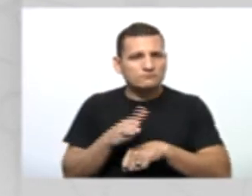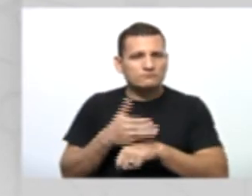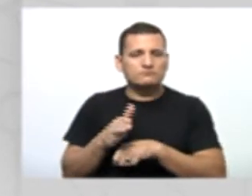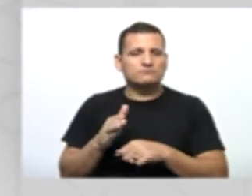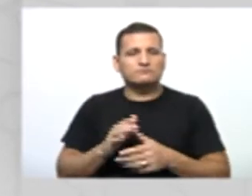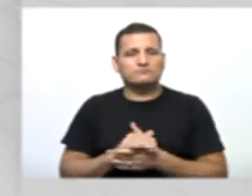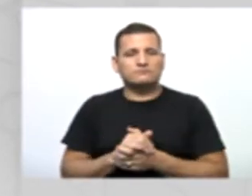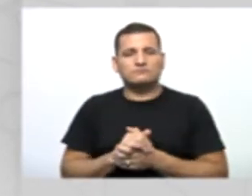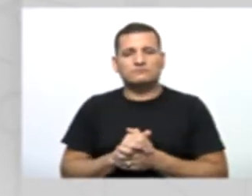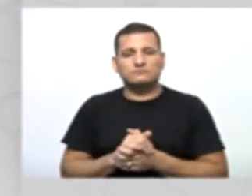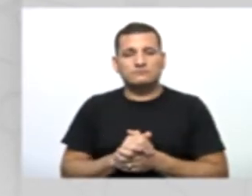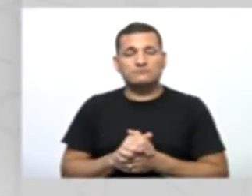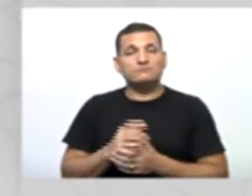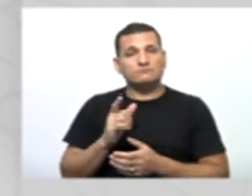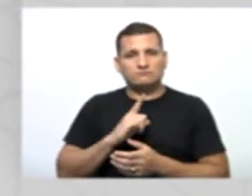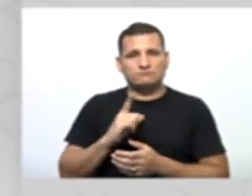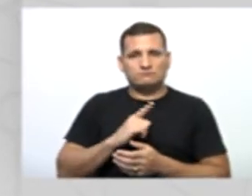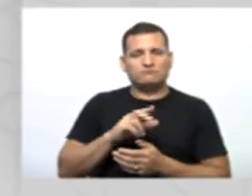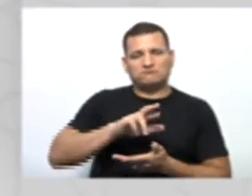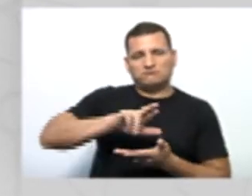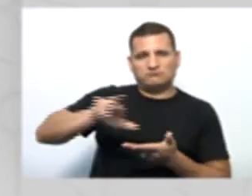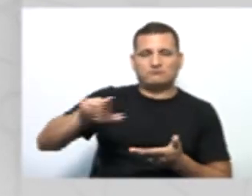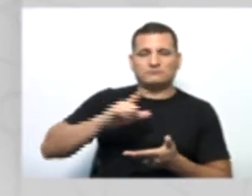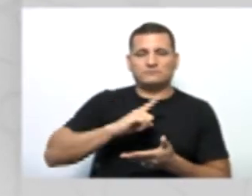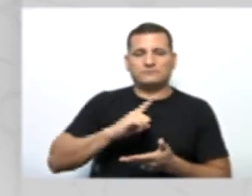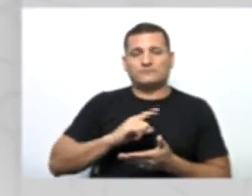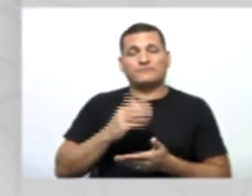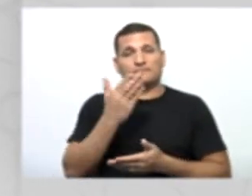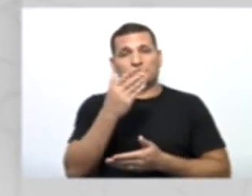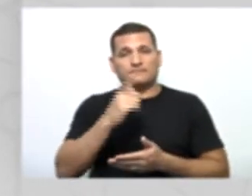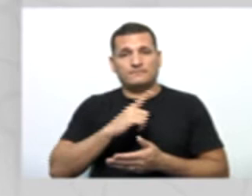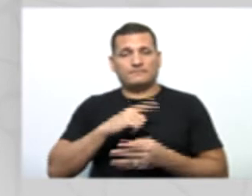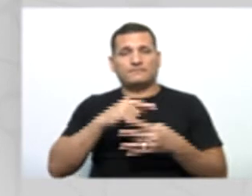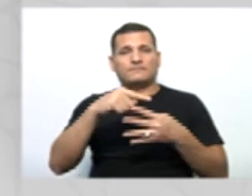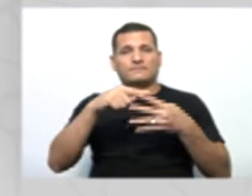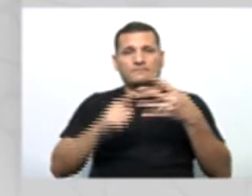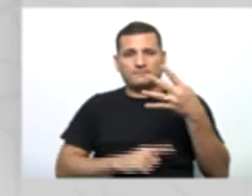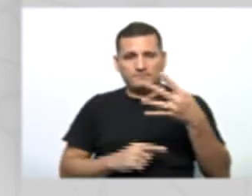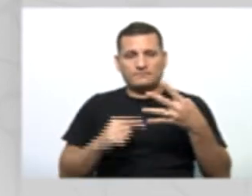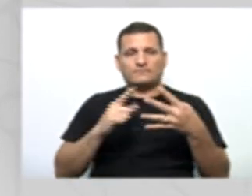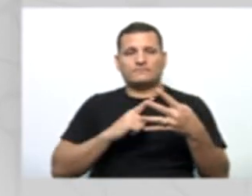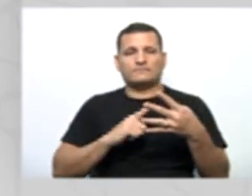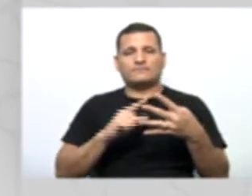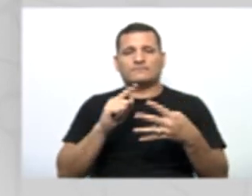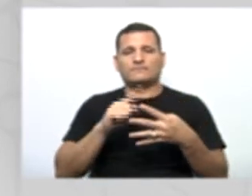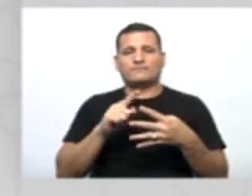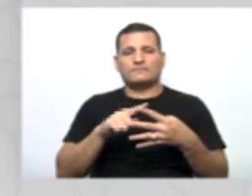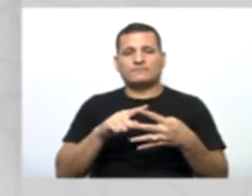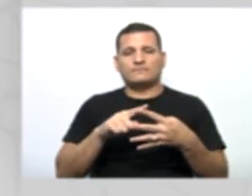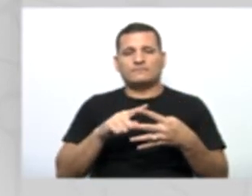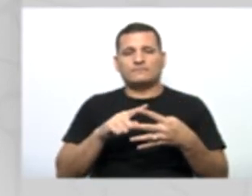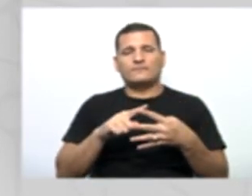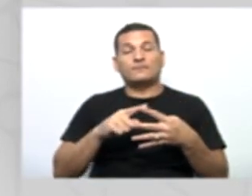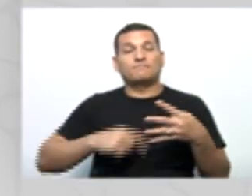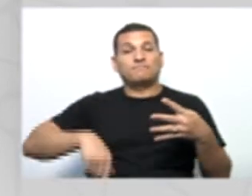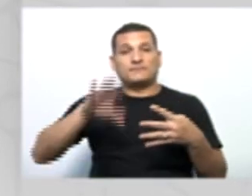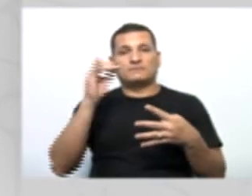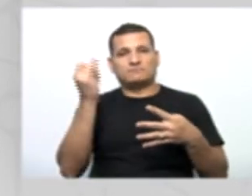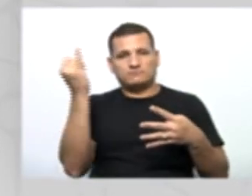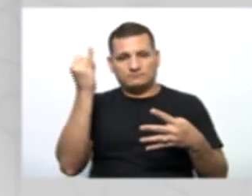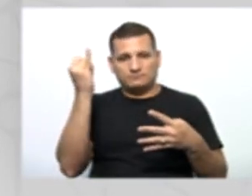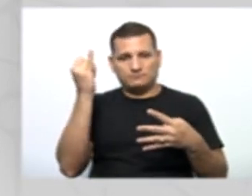que são divididas de várias maneiras. Aqui nós temos as 4 virtudes cardeais, são aquelas chamadas de mais